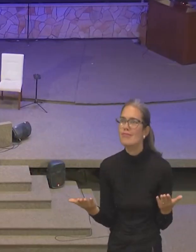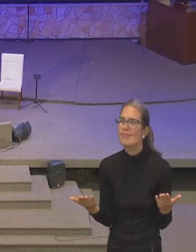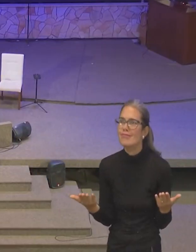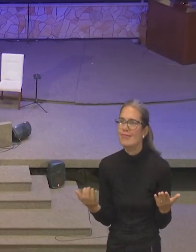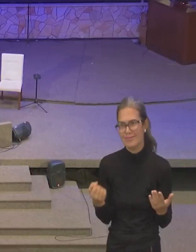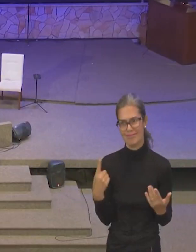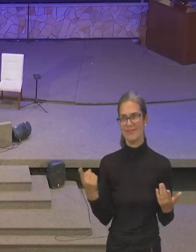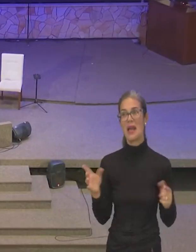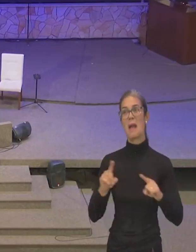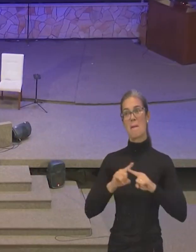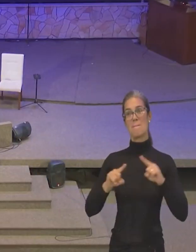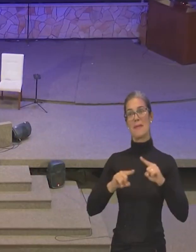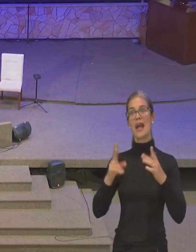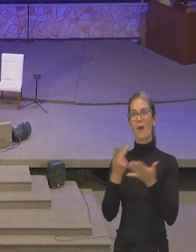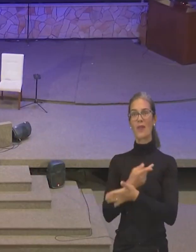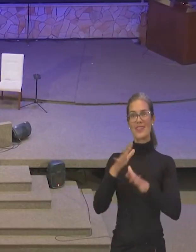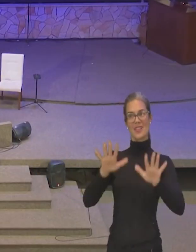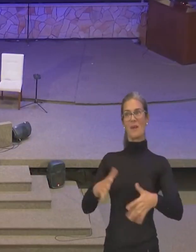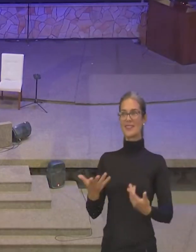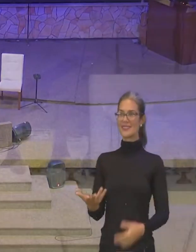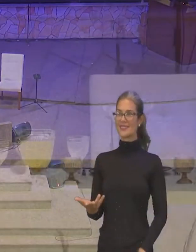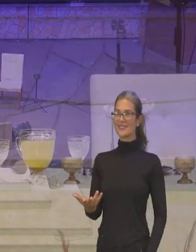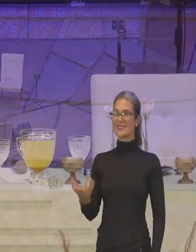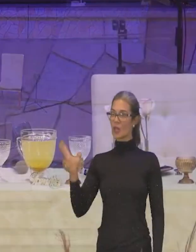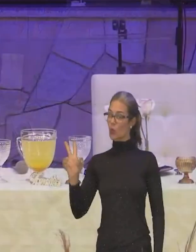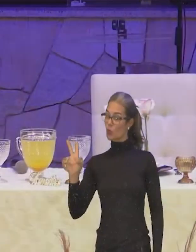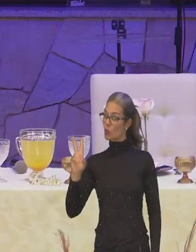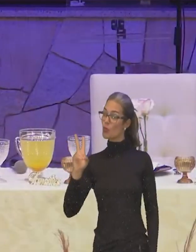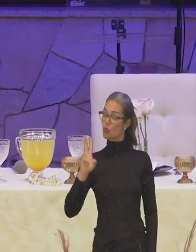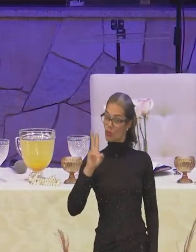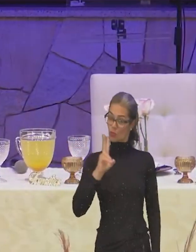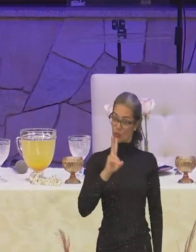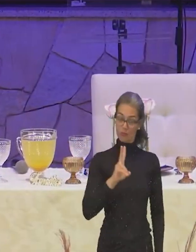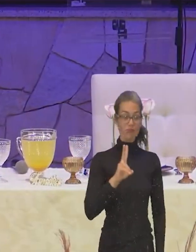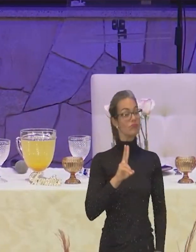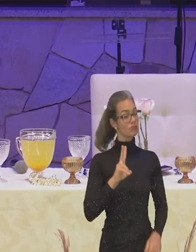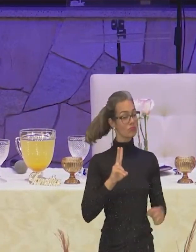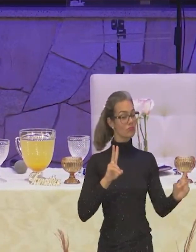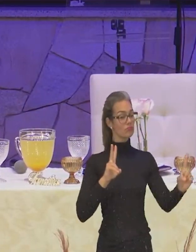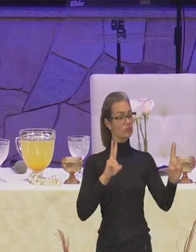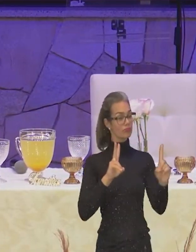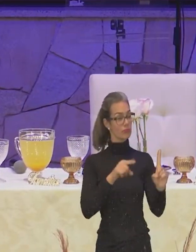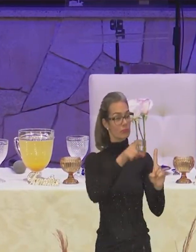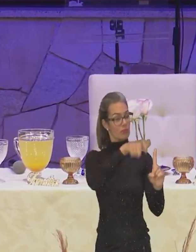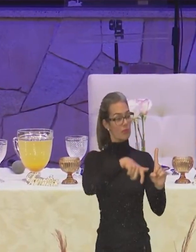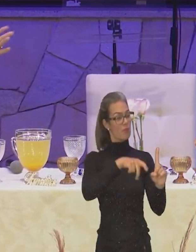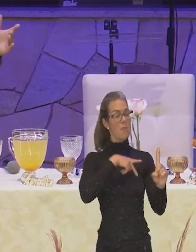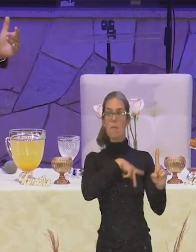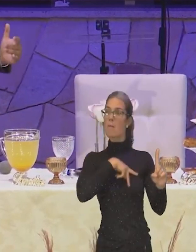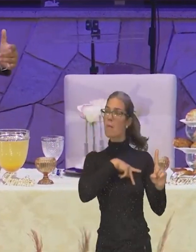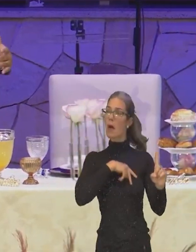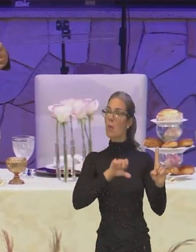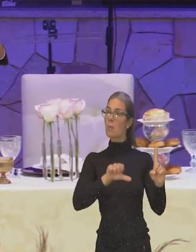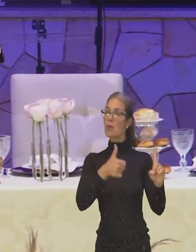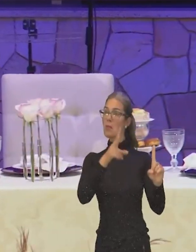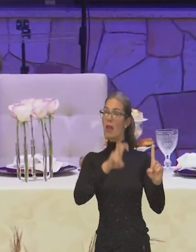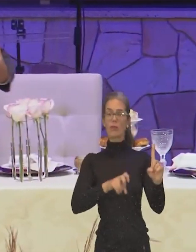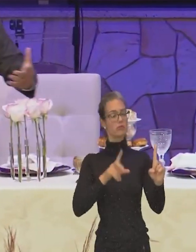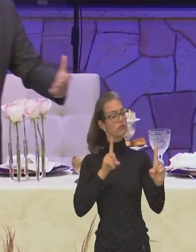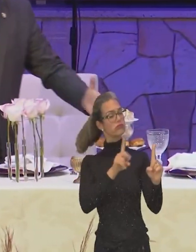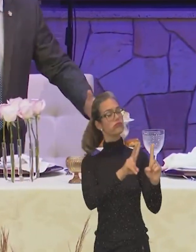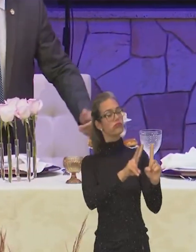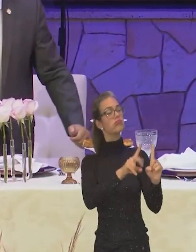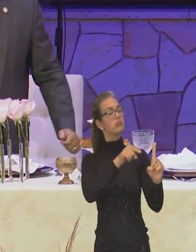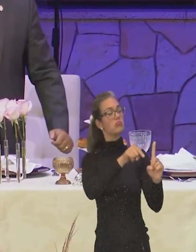tempo, foi exatamente isso que aconteceu. Paulo então é recebido